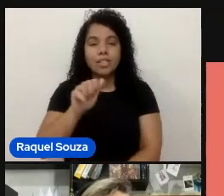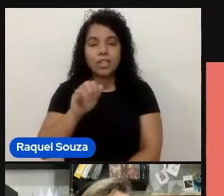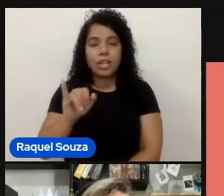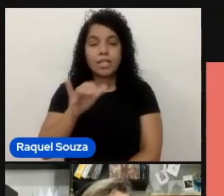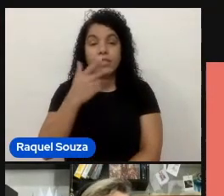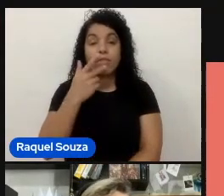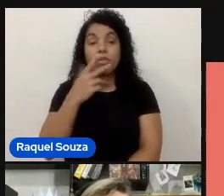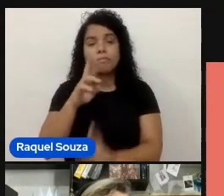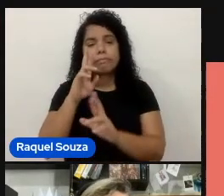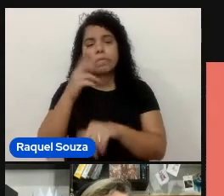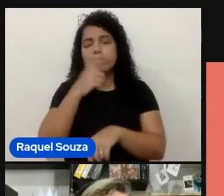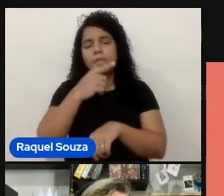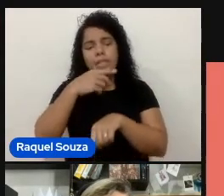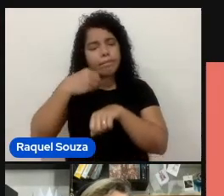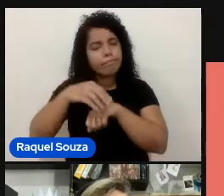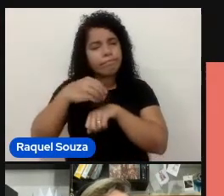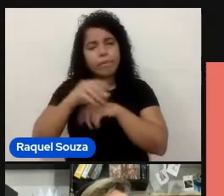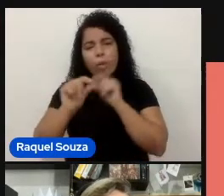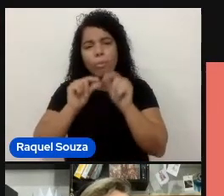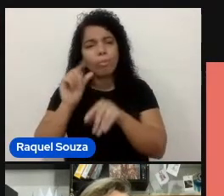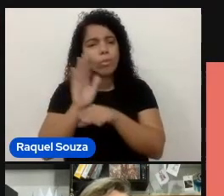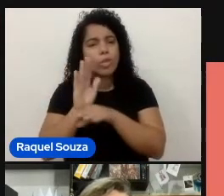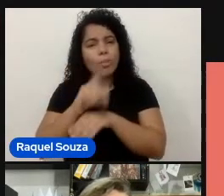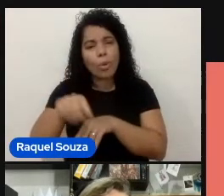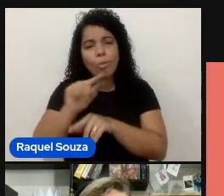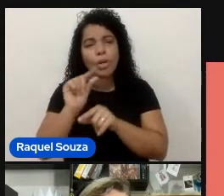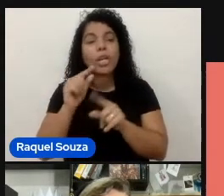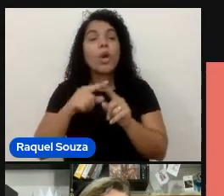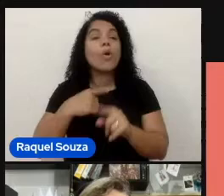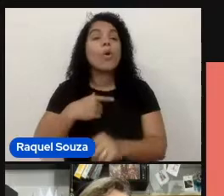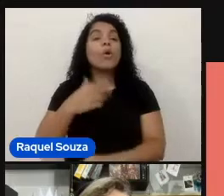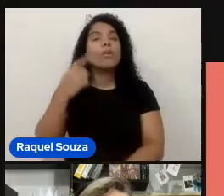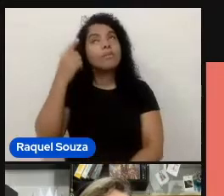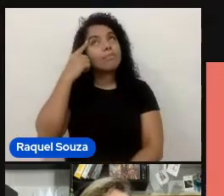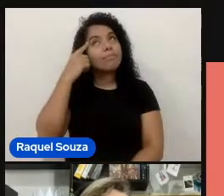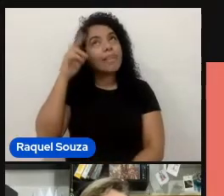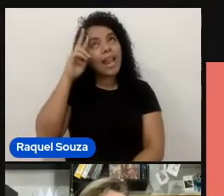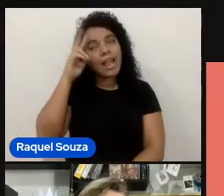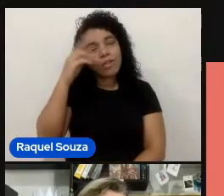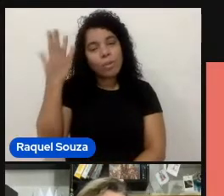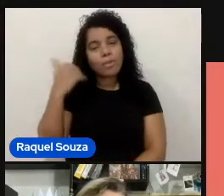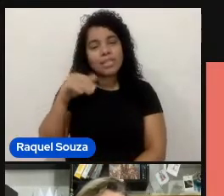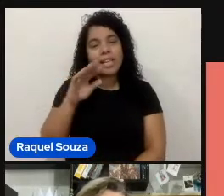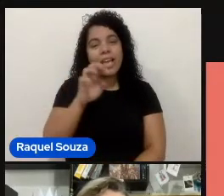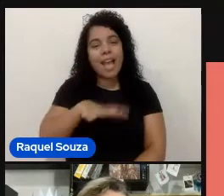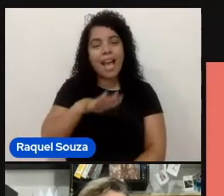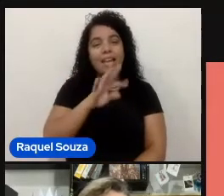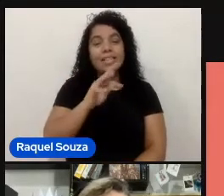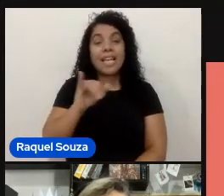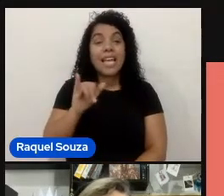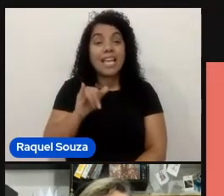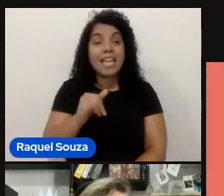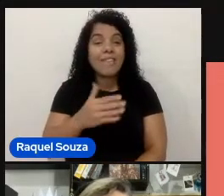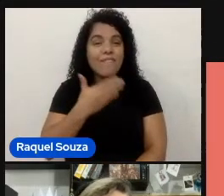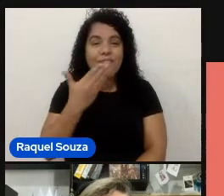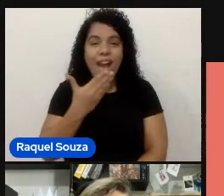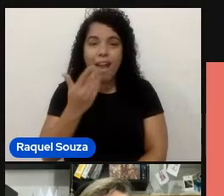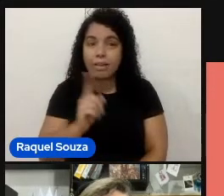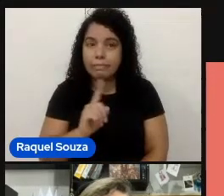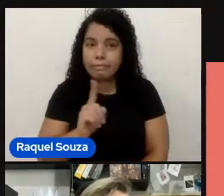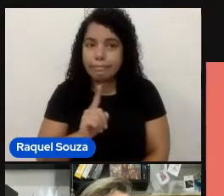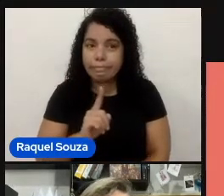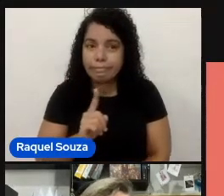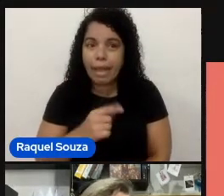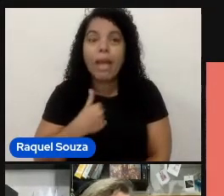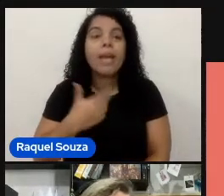consiga contribuir um pouquinho aí. Eu lembro quando eu comecei na área de TI, gente, não foi fácil. Eu sei que muita